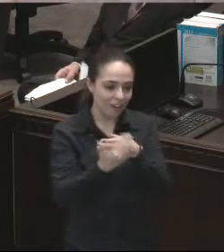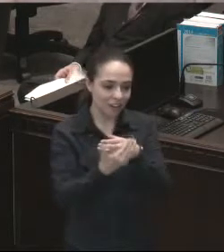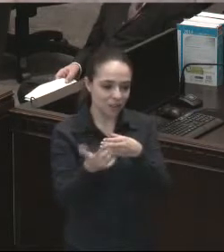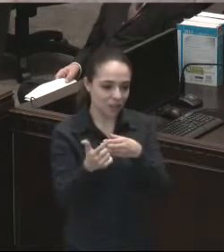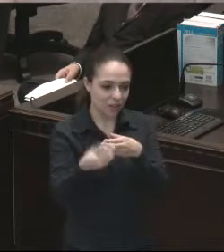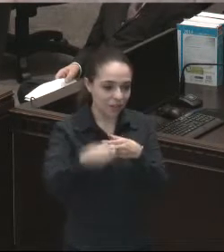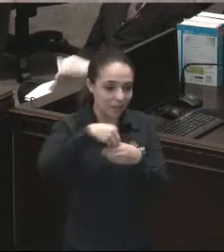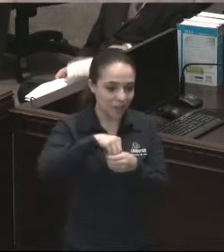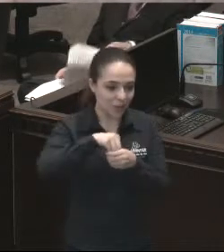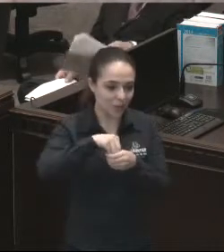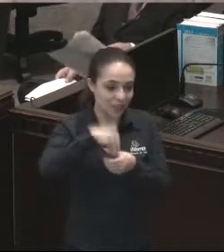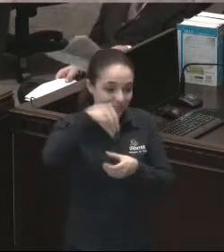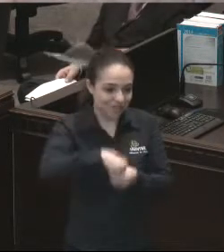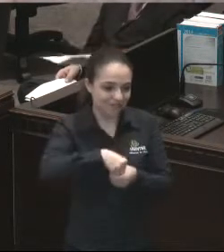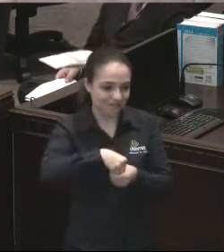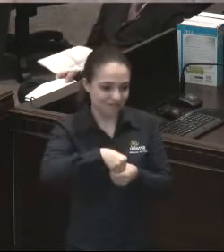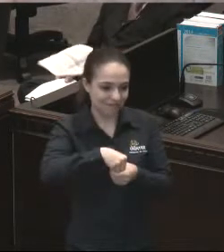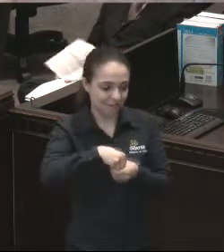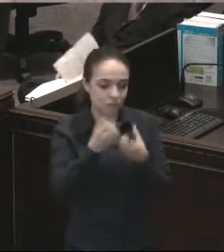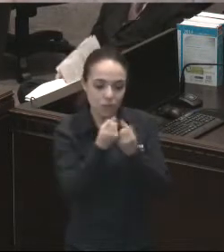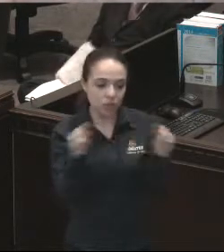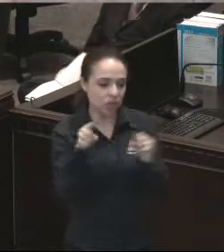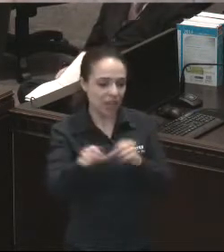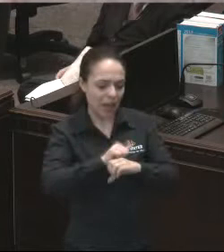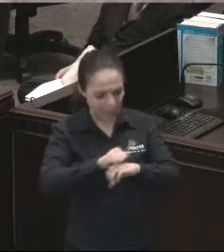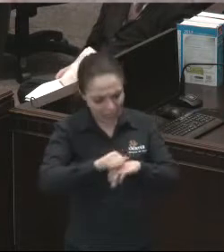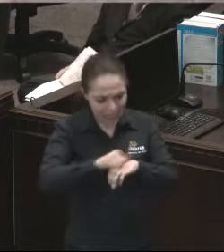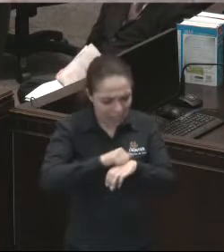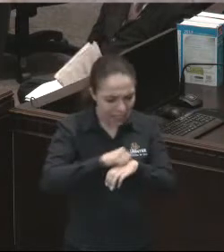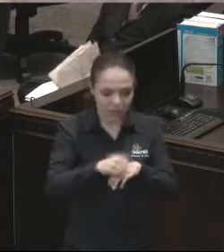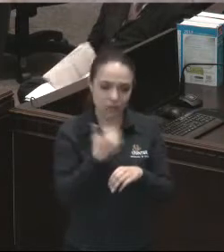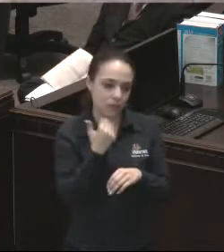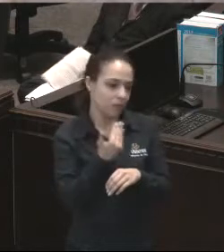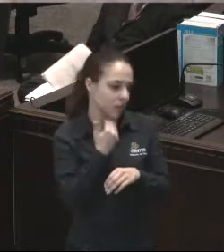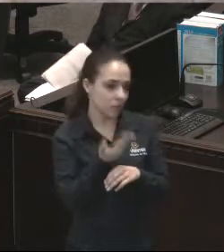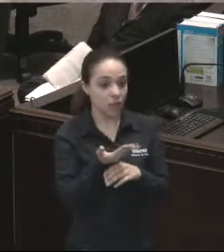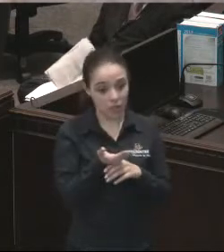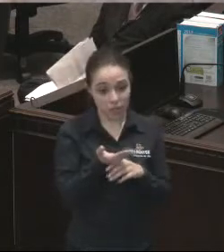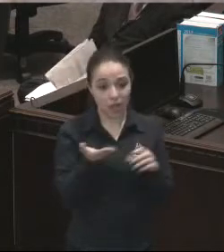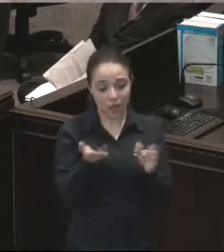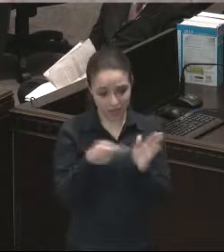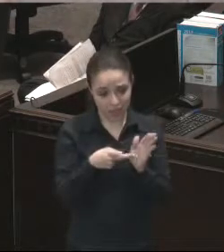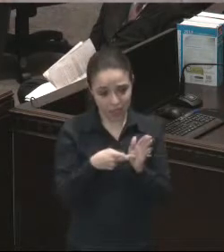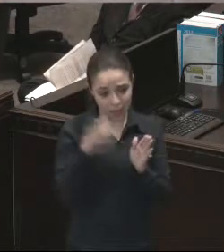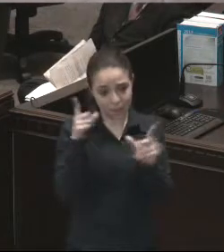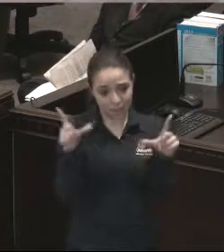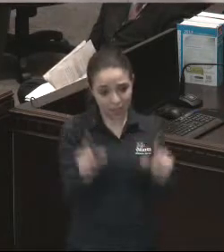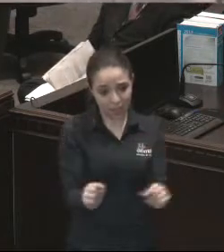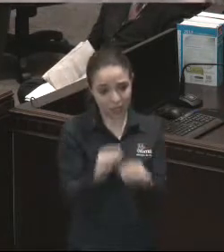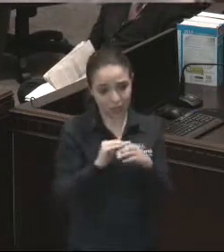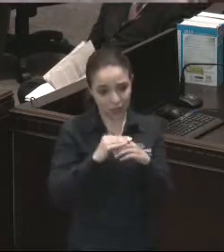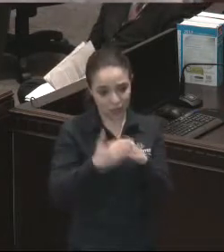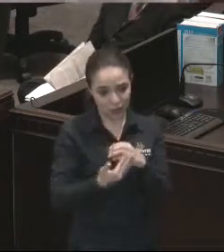sistêmico, ele vai se instalar na polpa. Então, na verdade, você não adianta você tirar a casca, claro que facilita já, porque ele vai estar